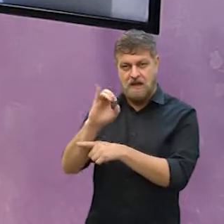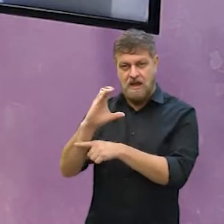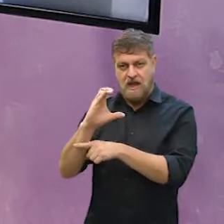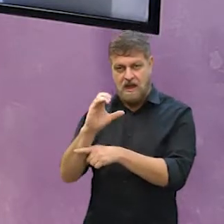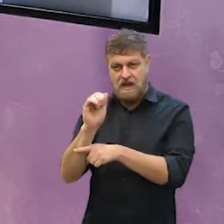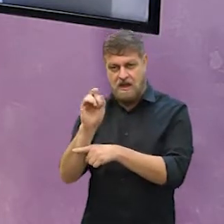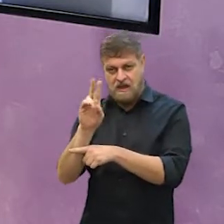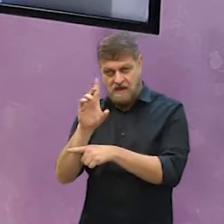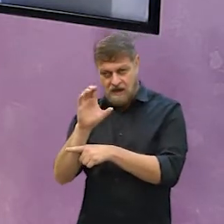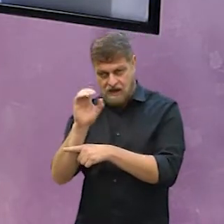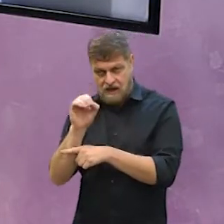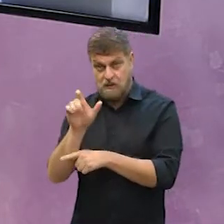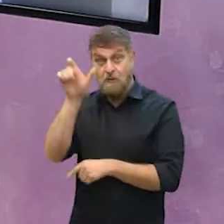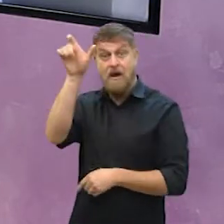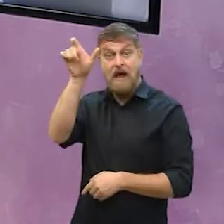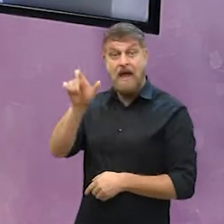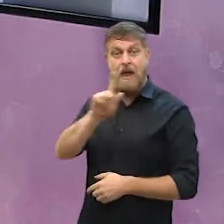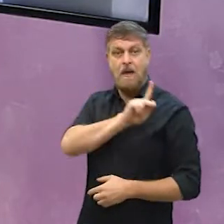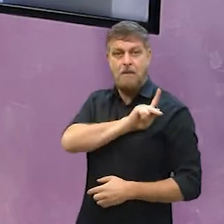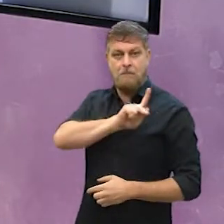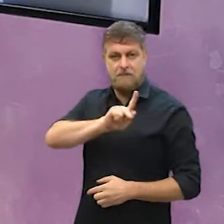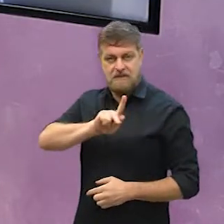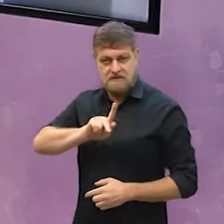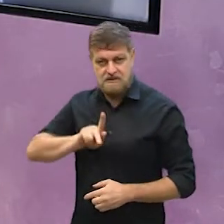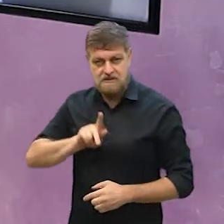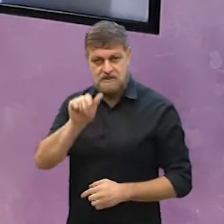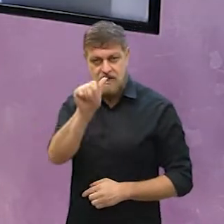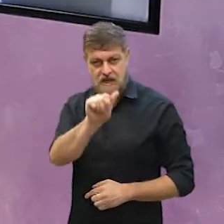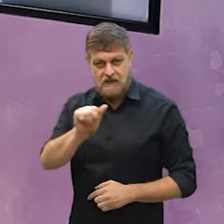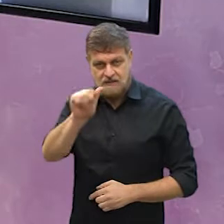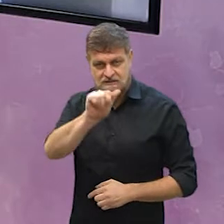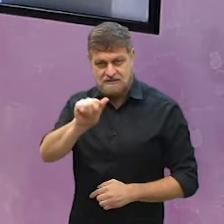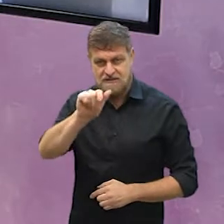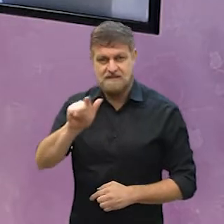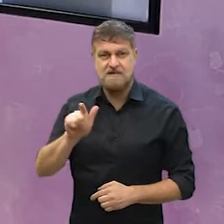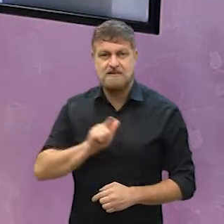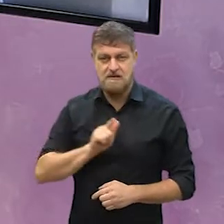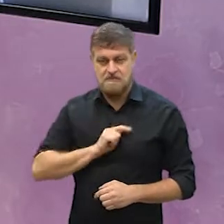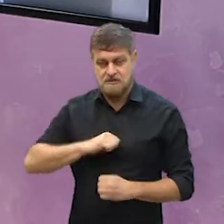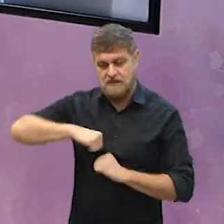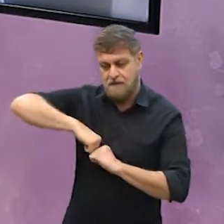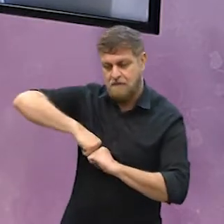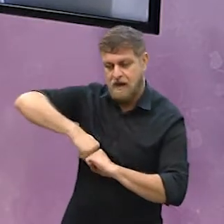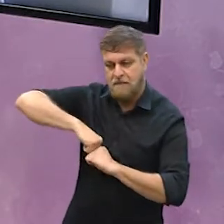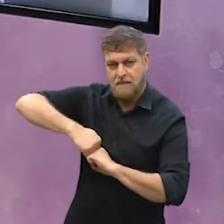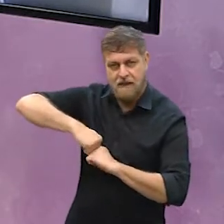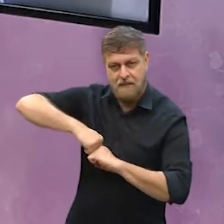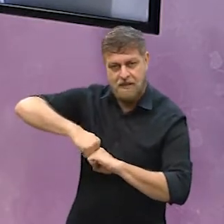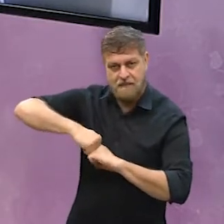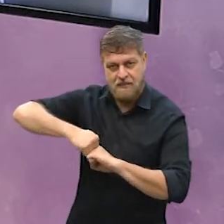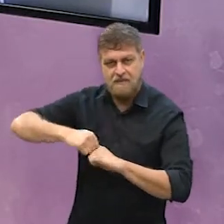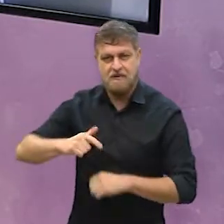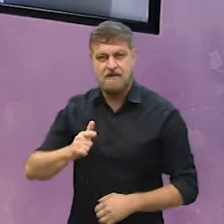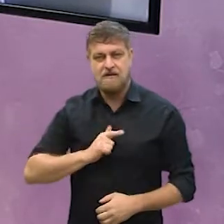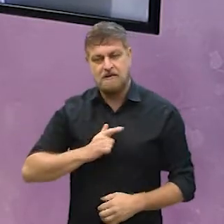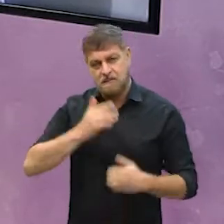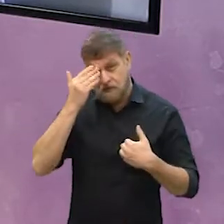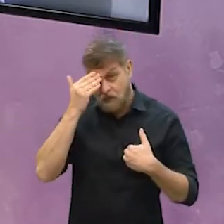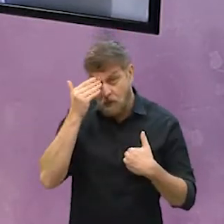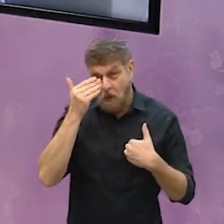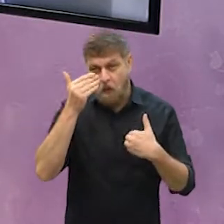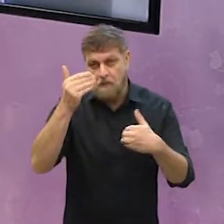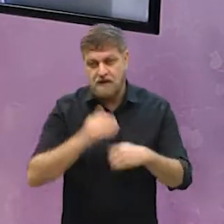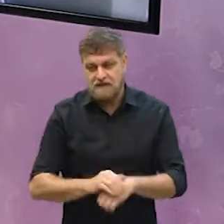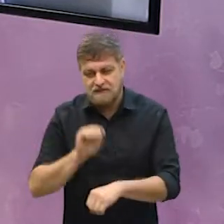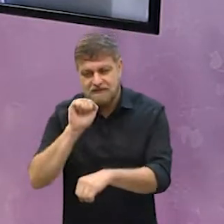Doutor Ricardo Machado Xavier que é presidente da Sociedade Brasileira de reumatologia Dr muito